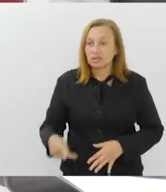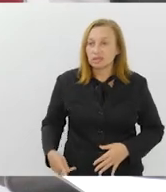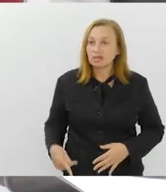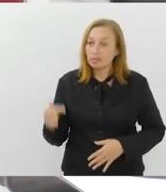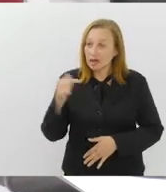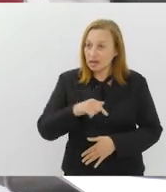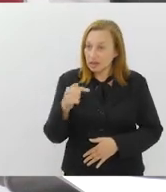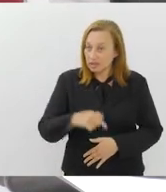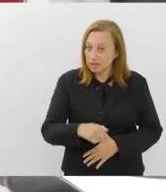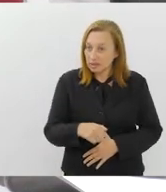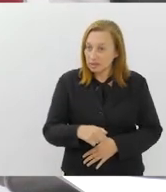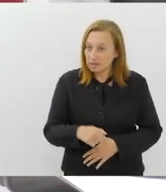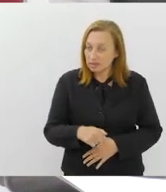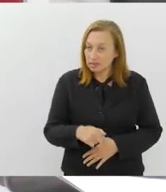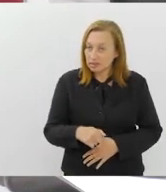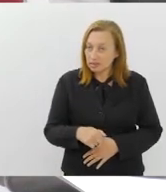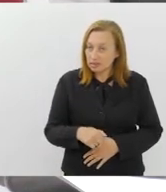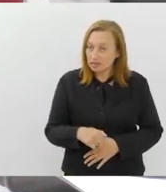para, de maneira muito